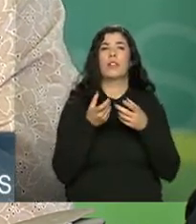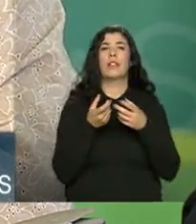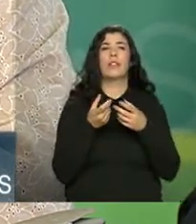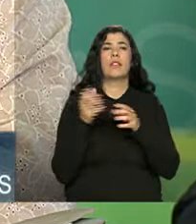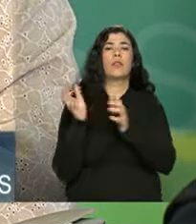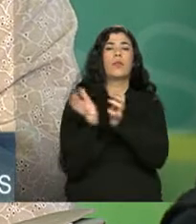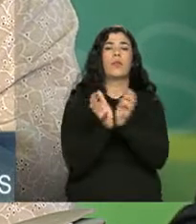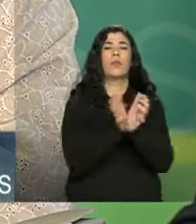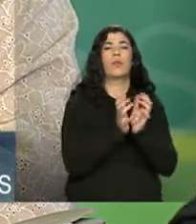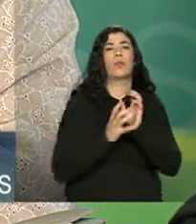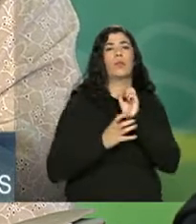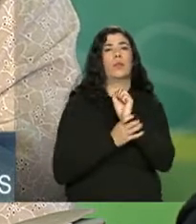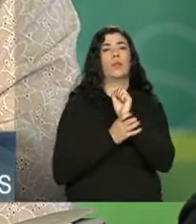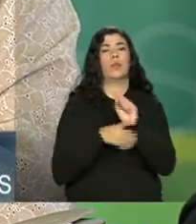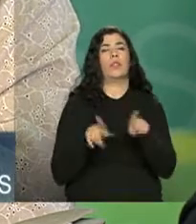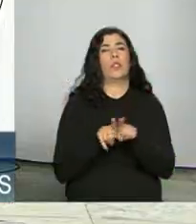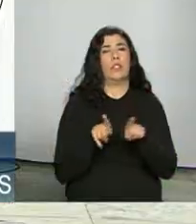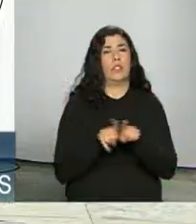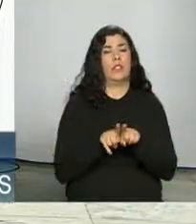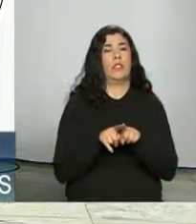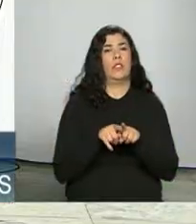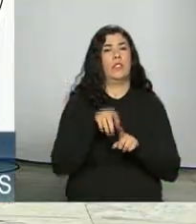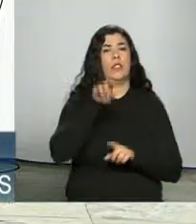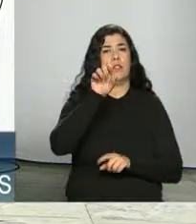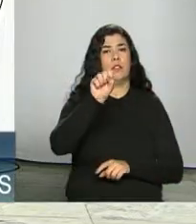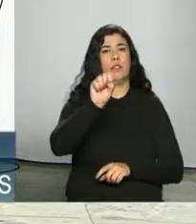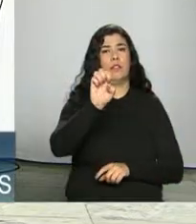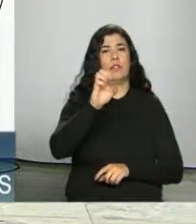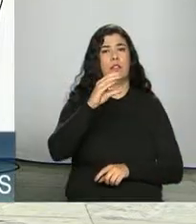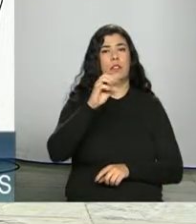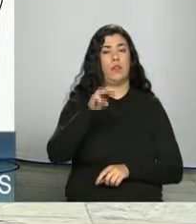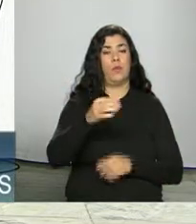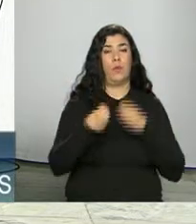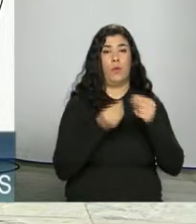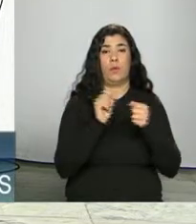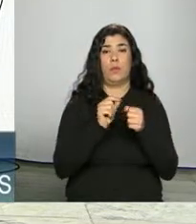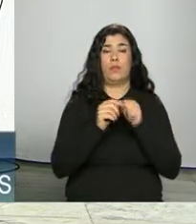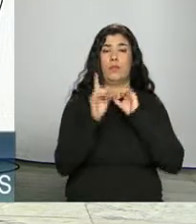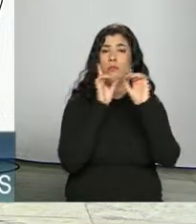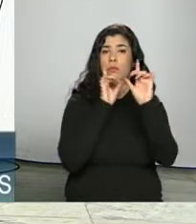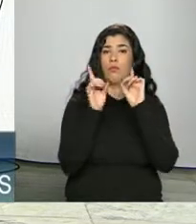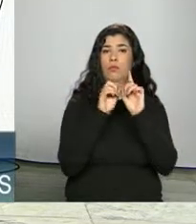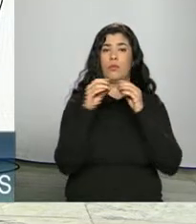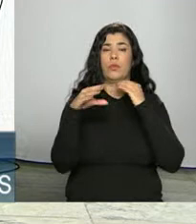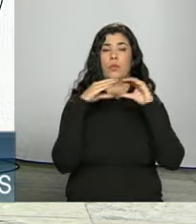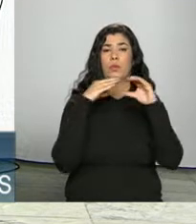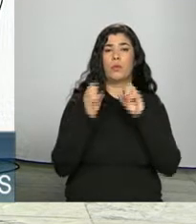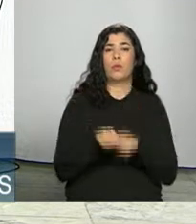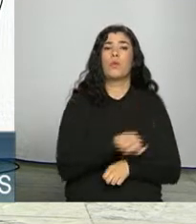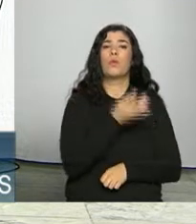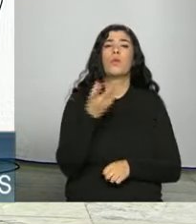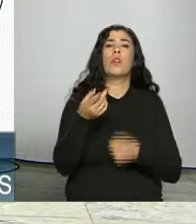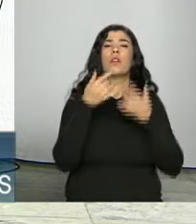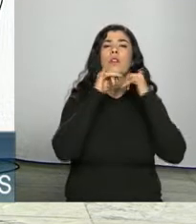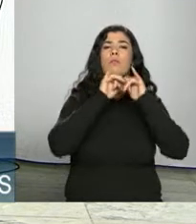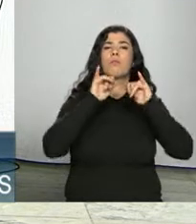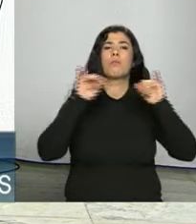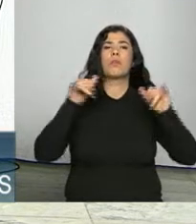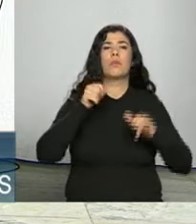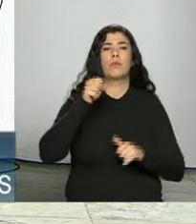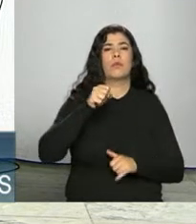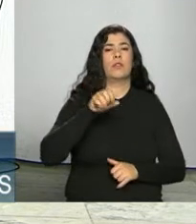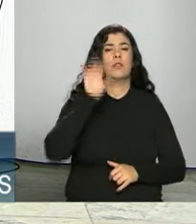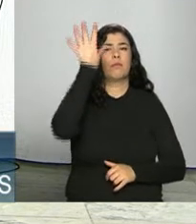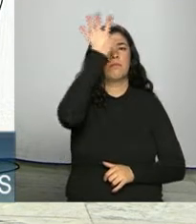com esse grupo de segurança Rita que eu não sei o no governo discutir com você com como é que nós vamos comunicar com essas informações regionalmente